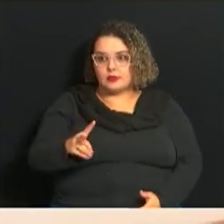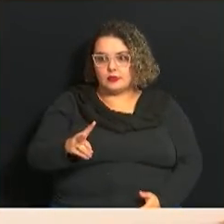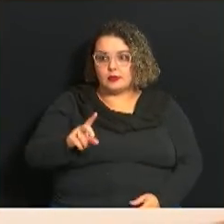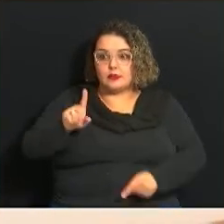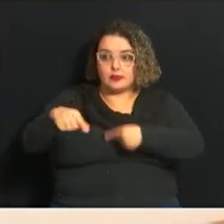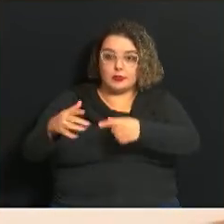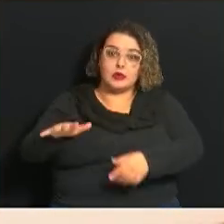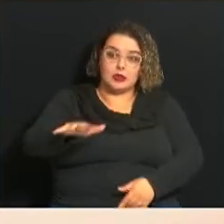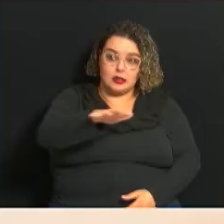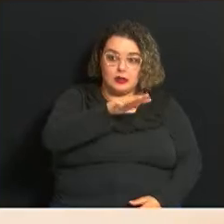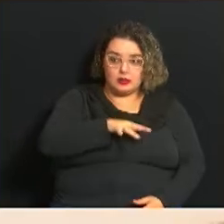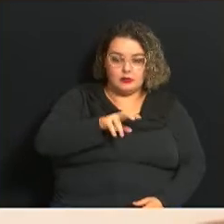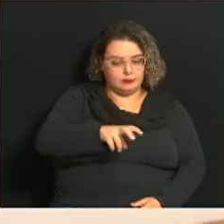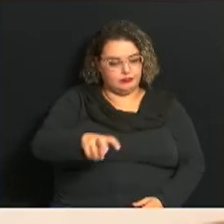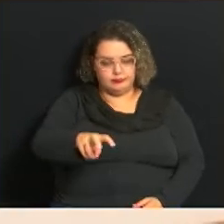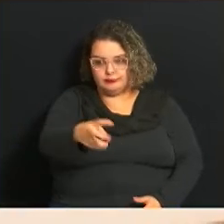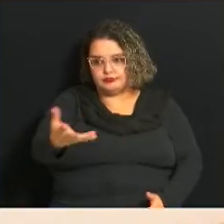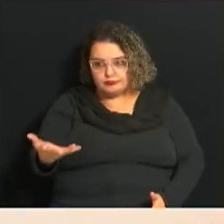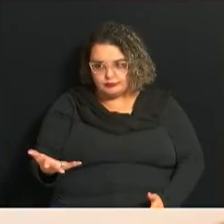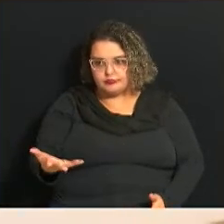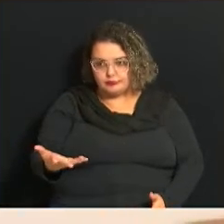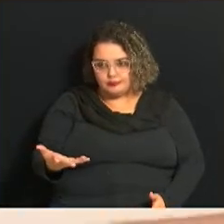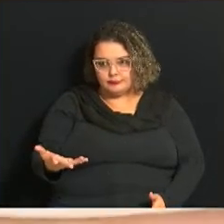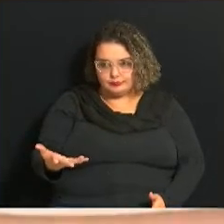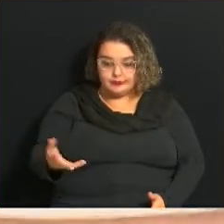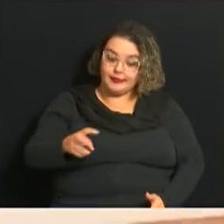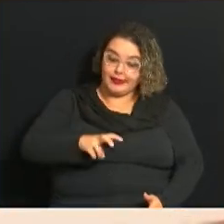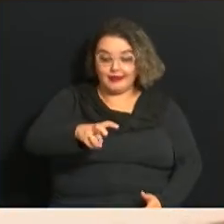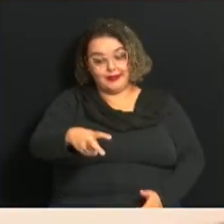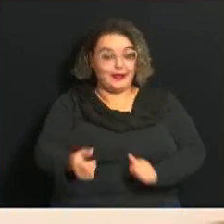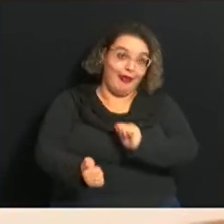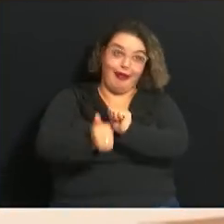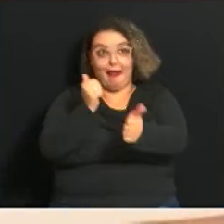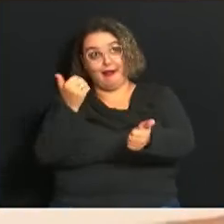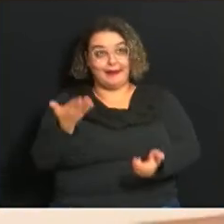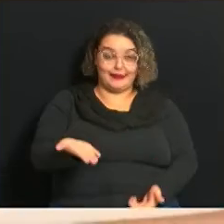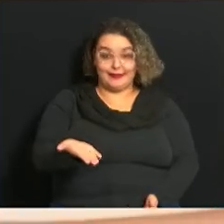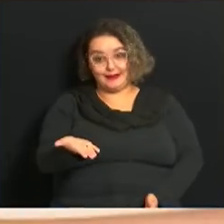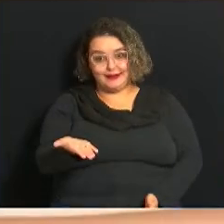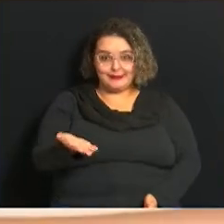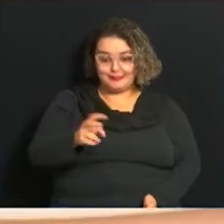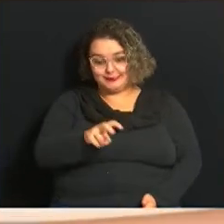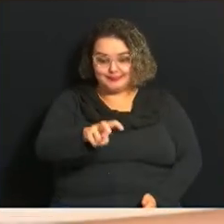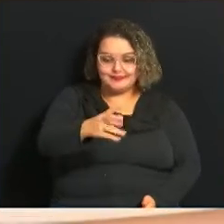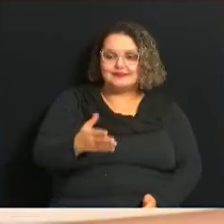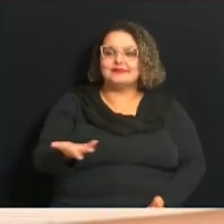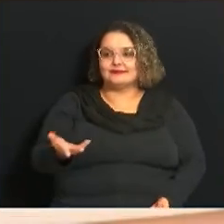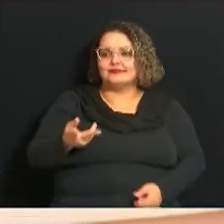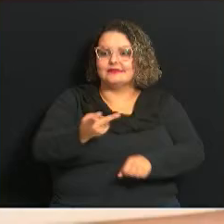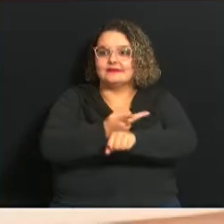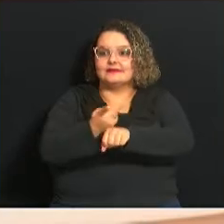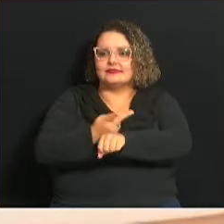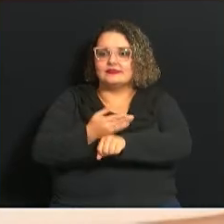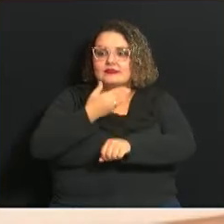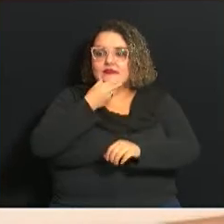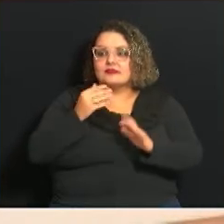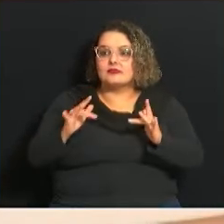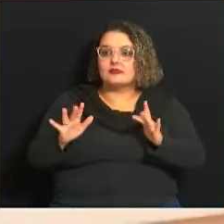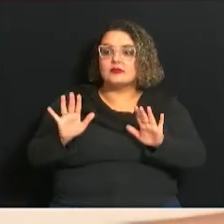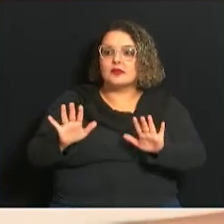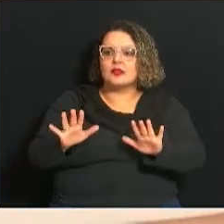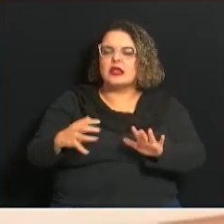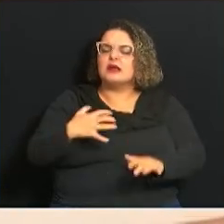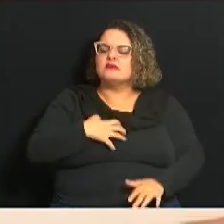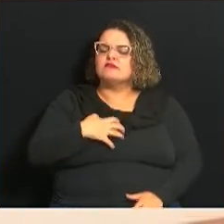regiões que ele deve ter andado, porque o senhor atleta, né, andou muito por esses dias. Eu falei, vamos ir. Aí meu namorado falou, não, eu tô